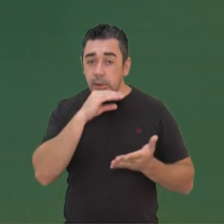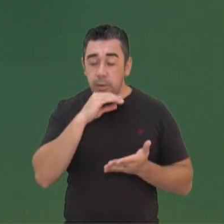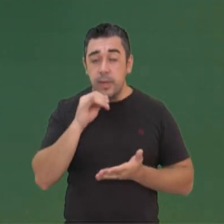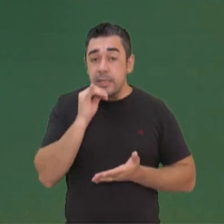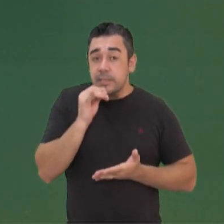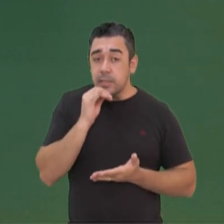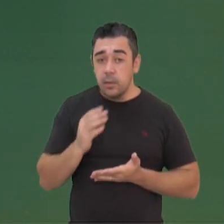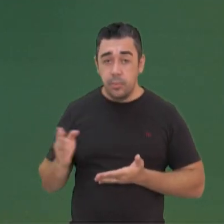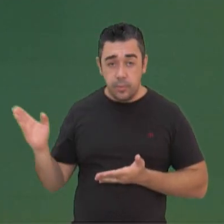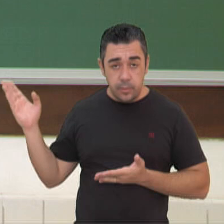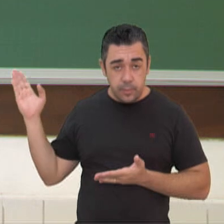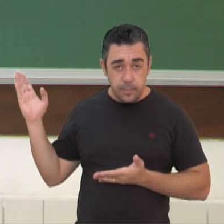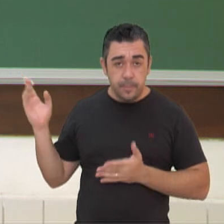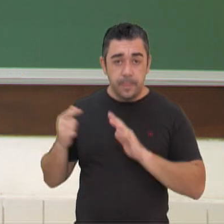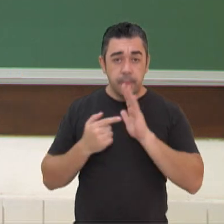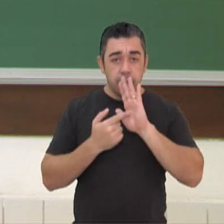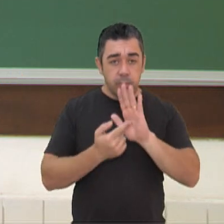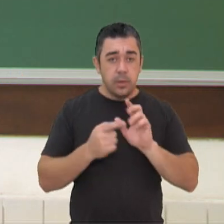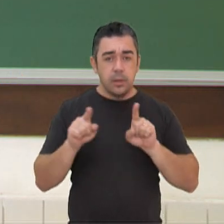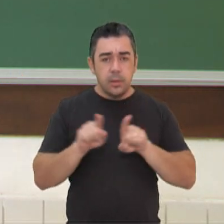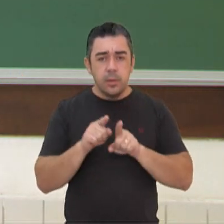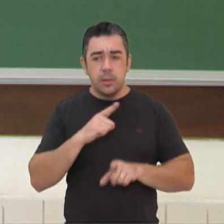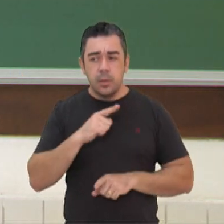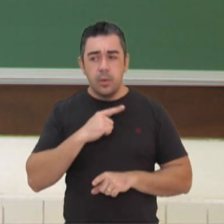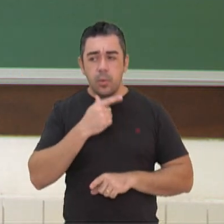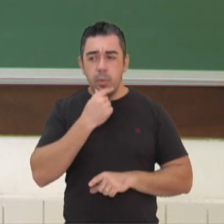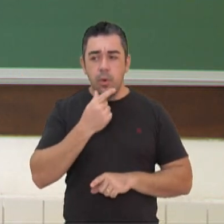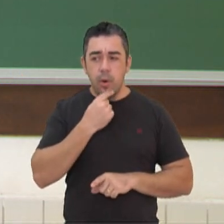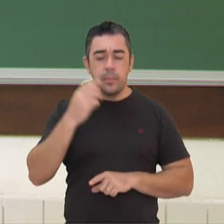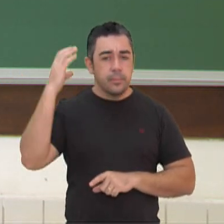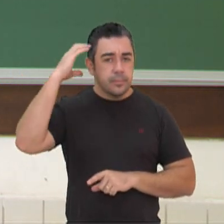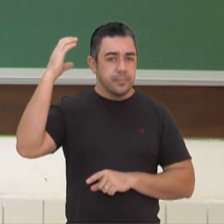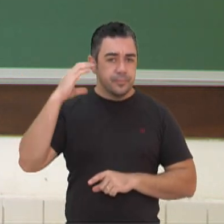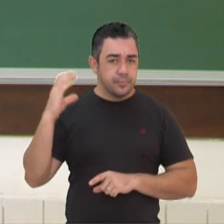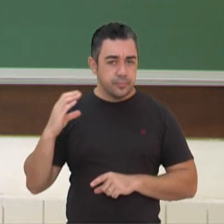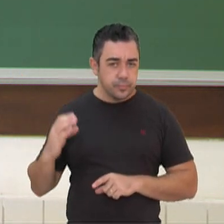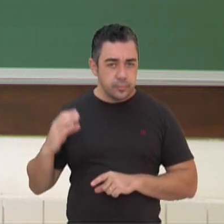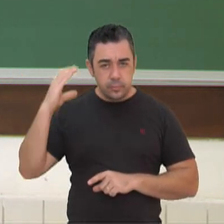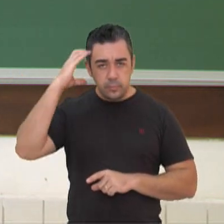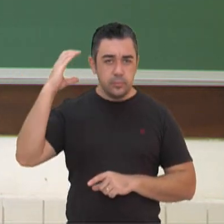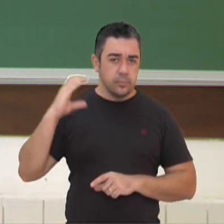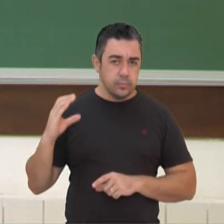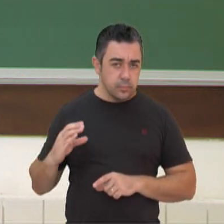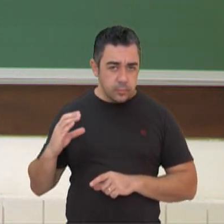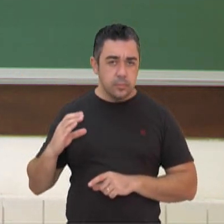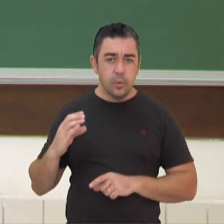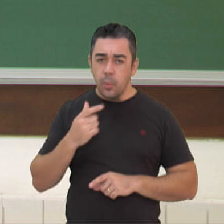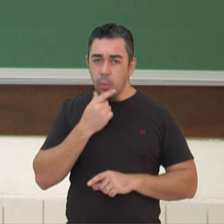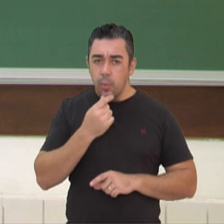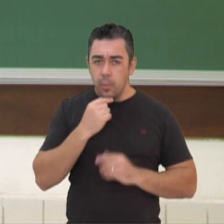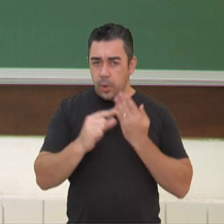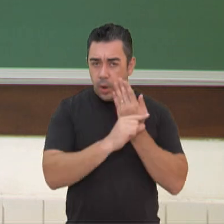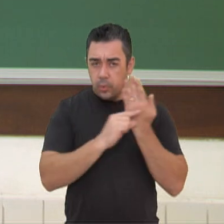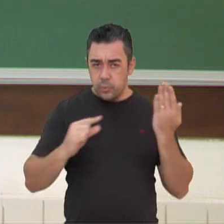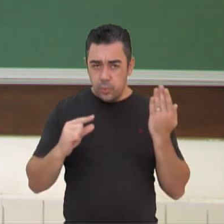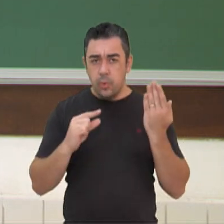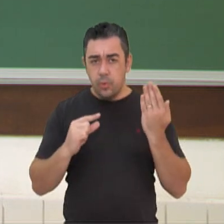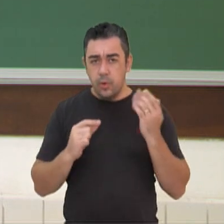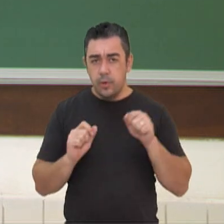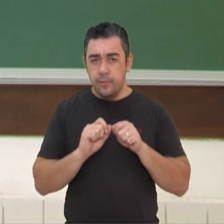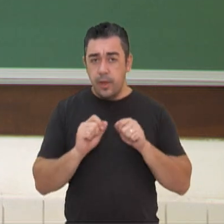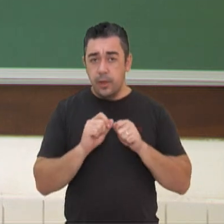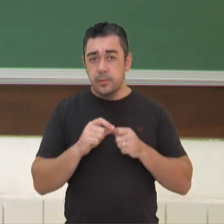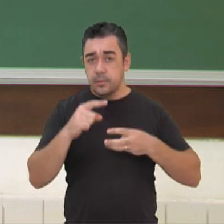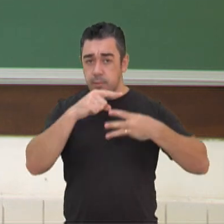exemplo para falar um pouquinho do Isaac Newton. Isaac Newton, o criador da gravitação universal e das 3 leis de